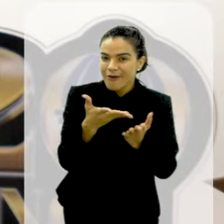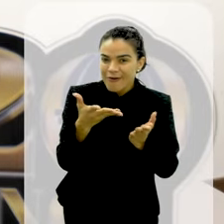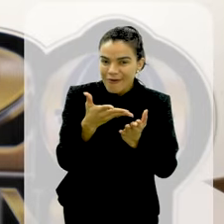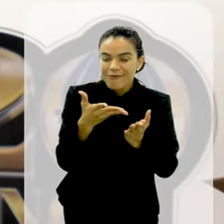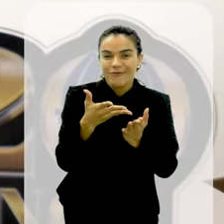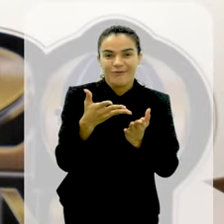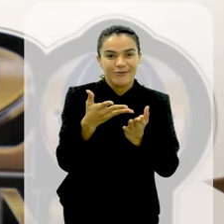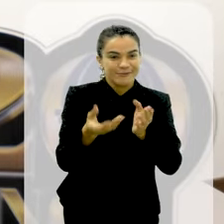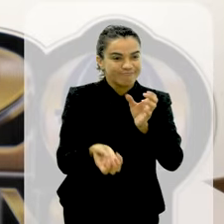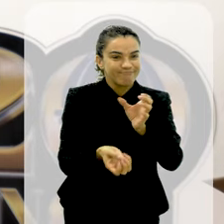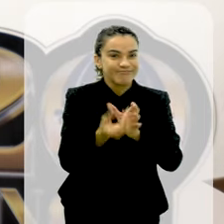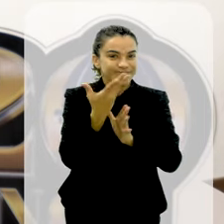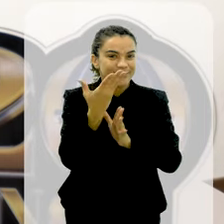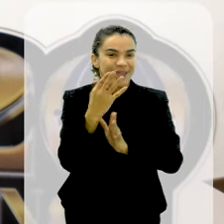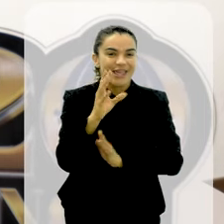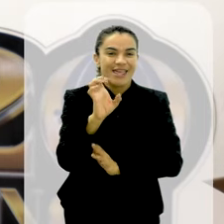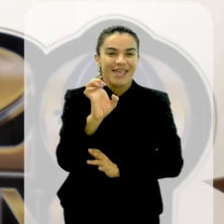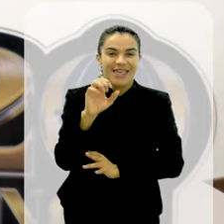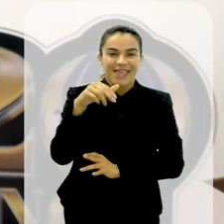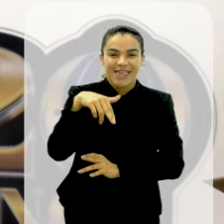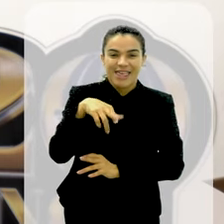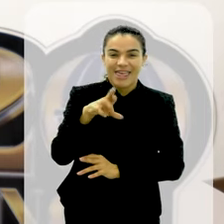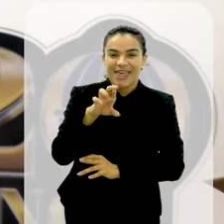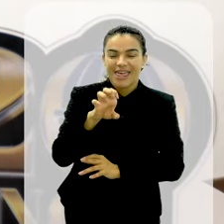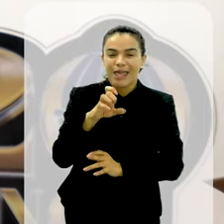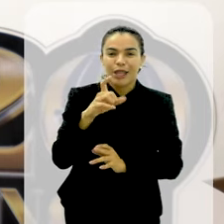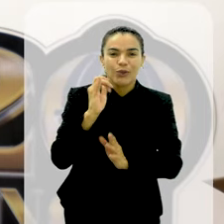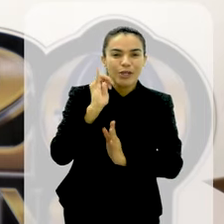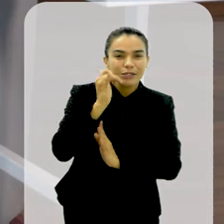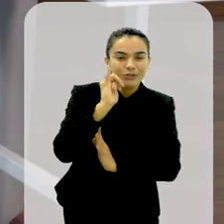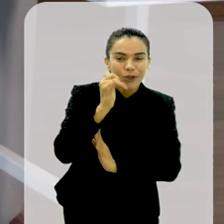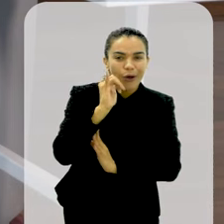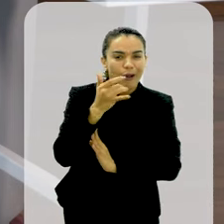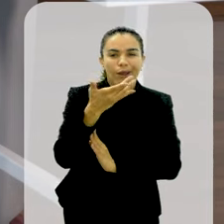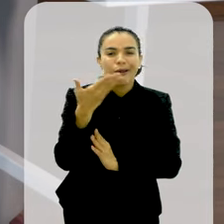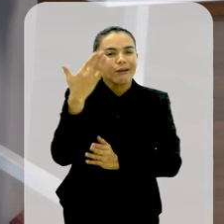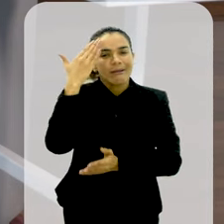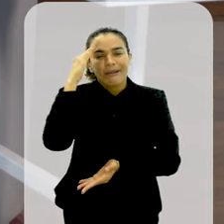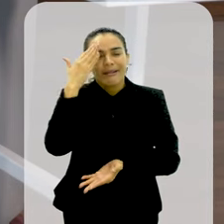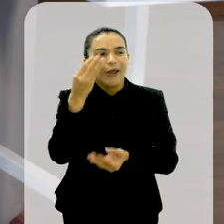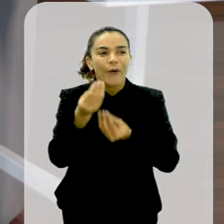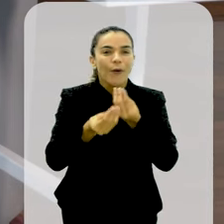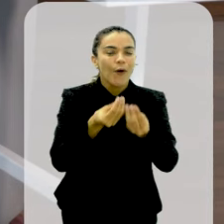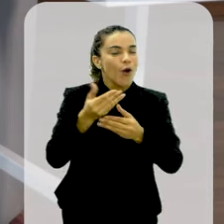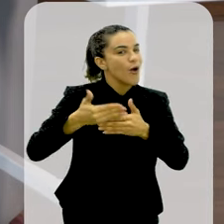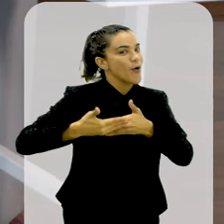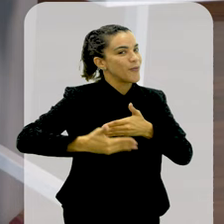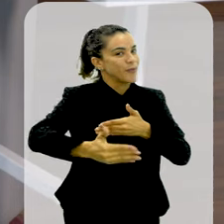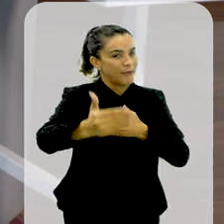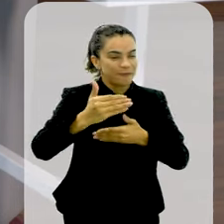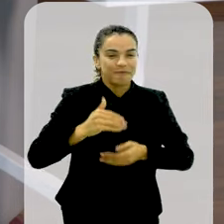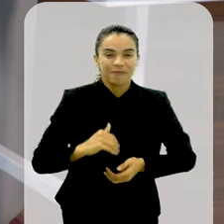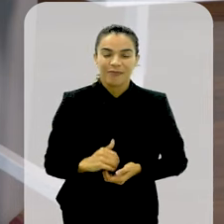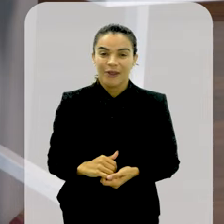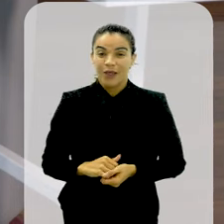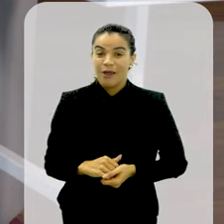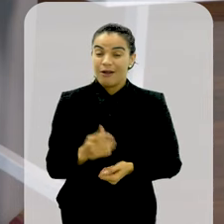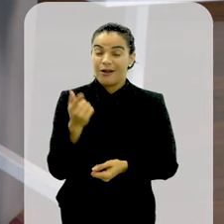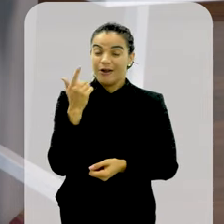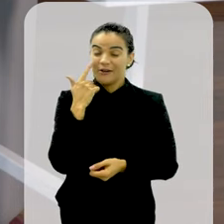Vocês acabaram de lançar o enredo. Faz um pequeno resumo do enredo, para que as pessoas possam entender o que vem aí pela